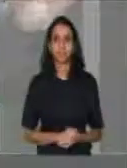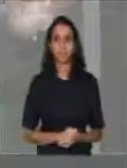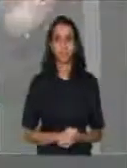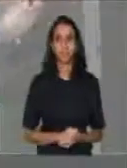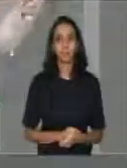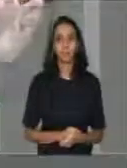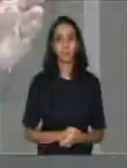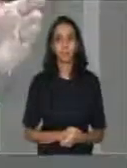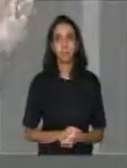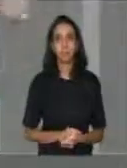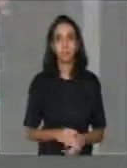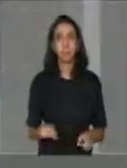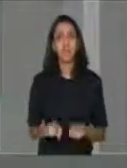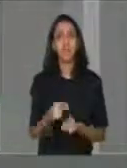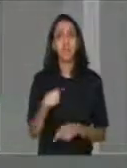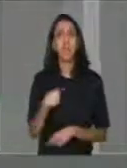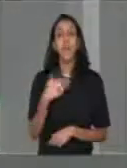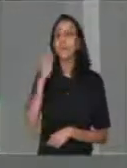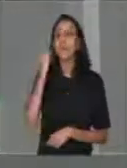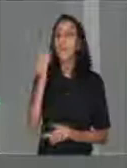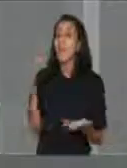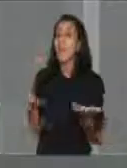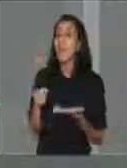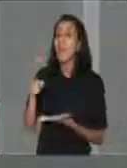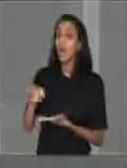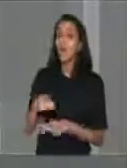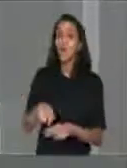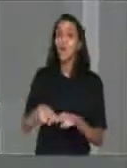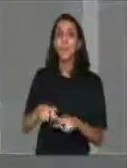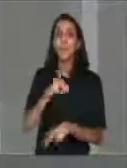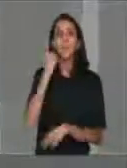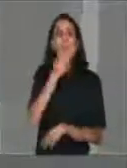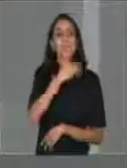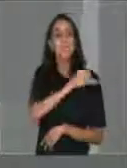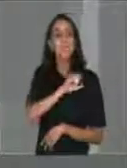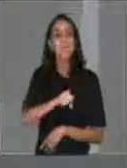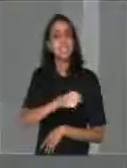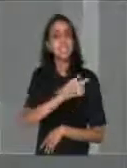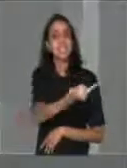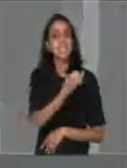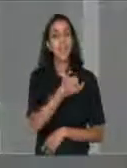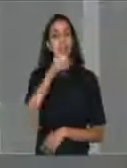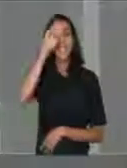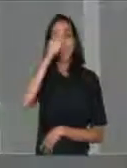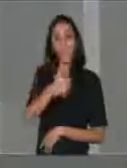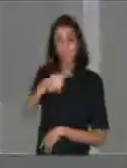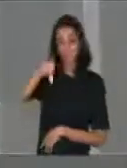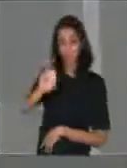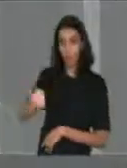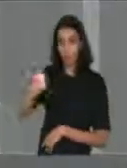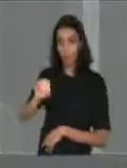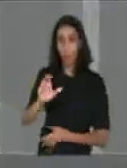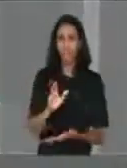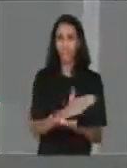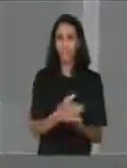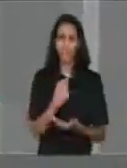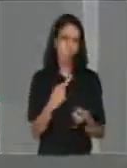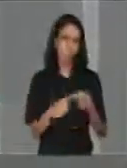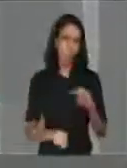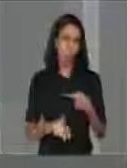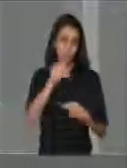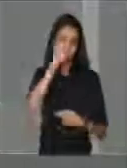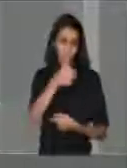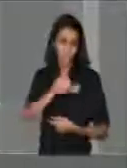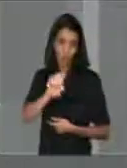que só soube agora, graças ao deputado Assis. O 19 de outubro, embora haja polêmica sobre a data, eu sei